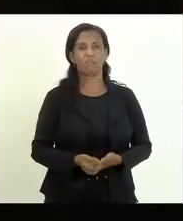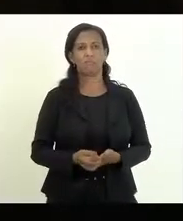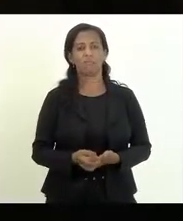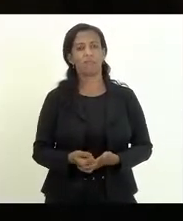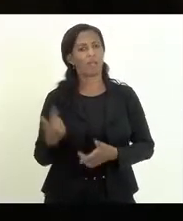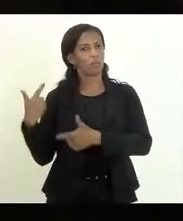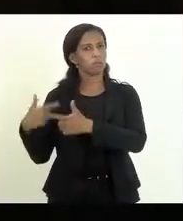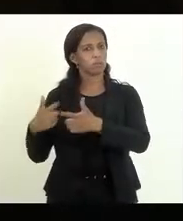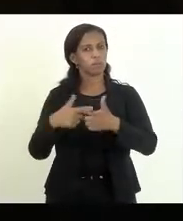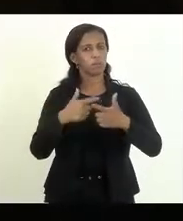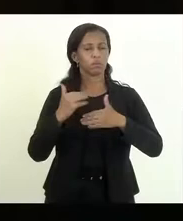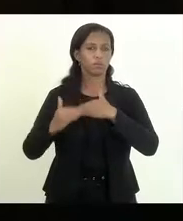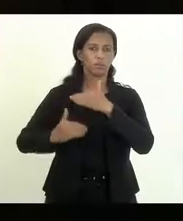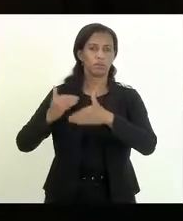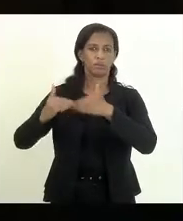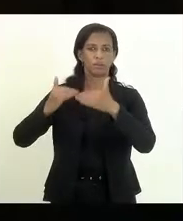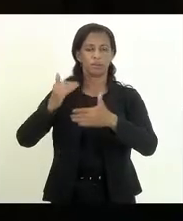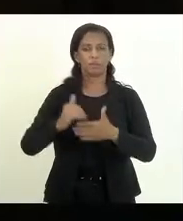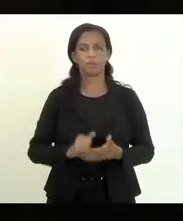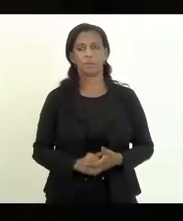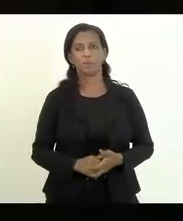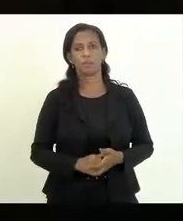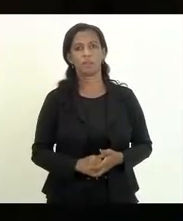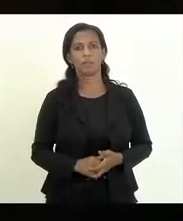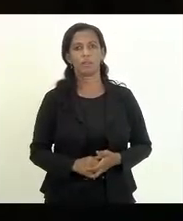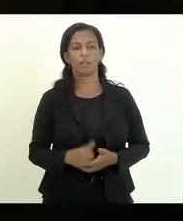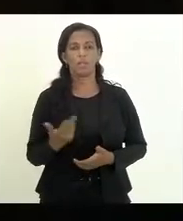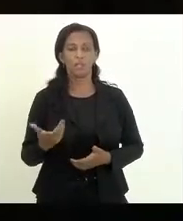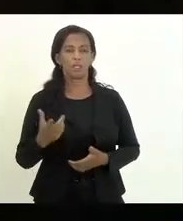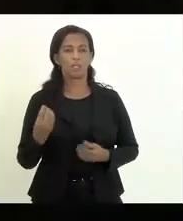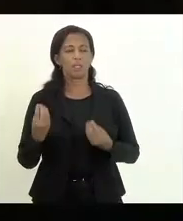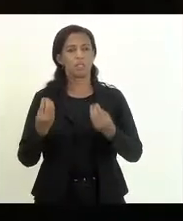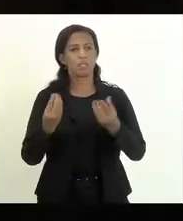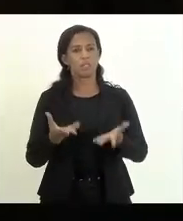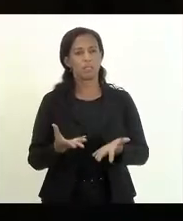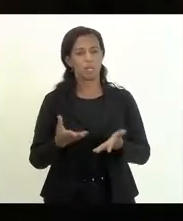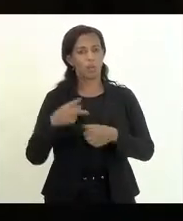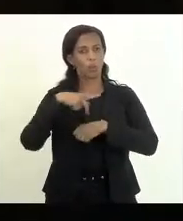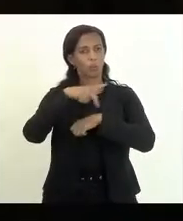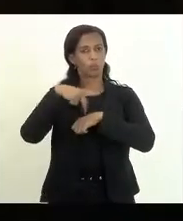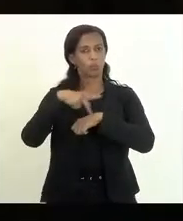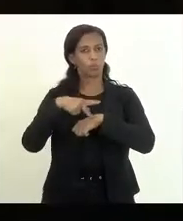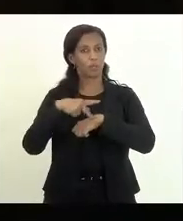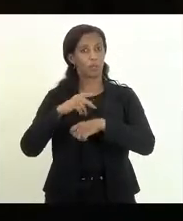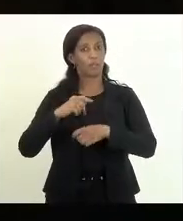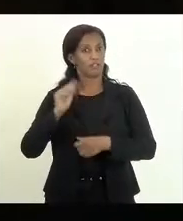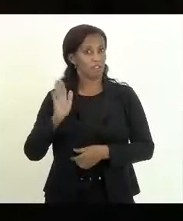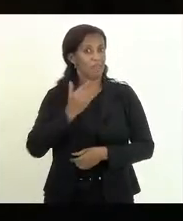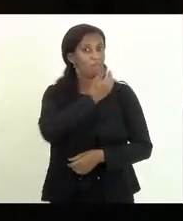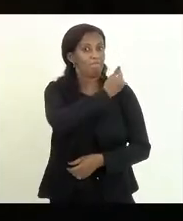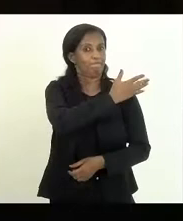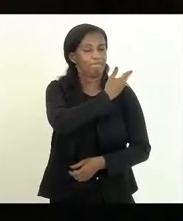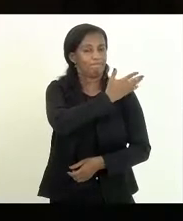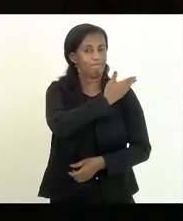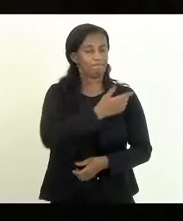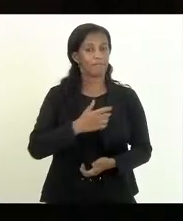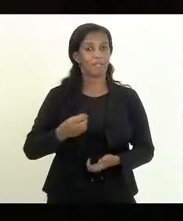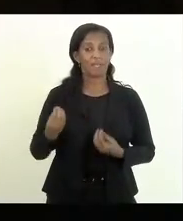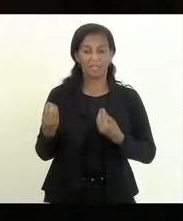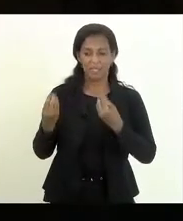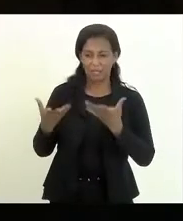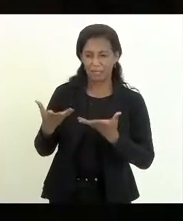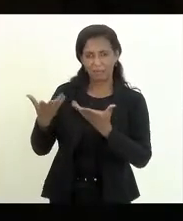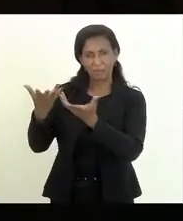abismo do processo em que culminou com esse país que é racista, que tenta